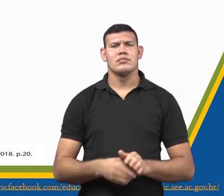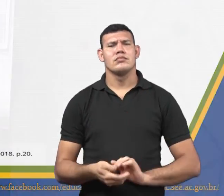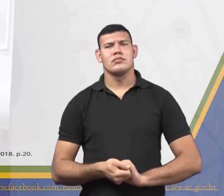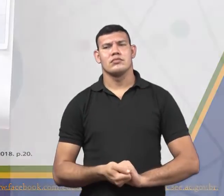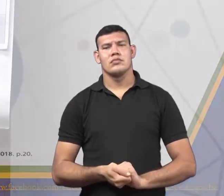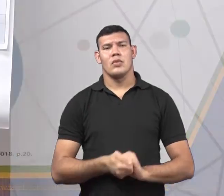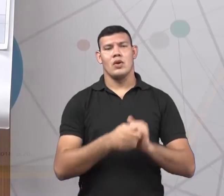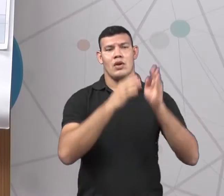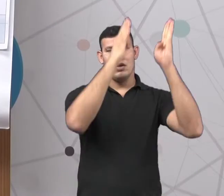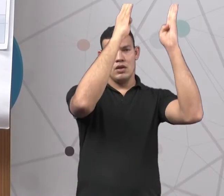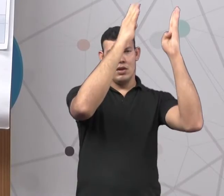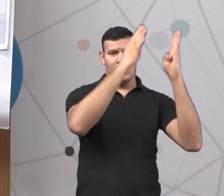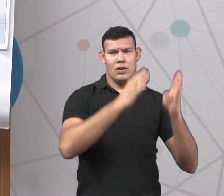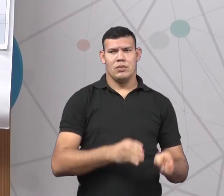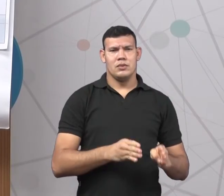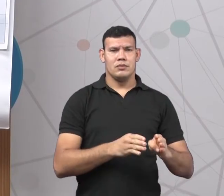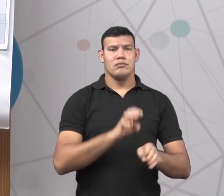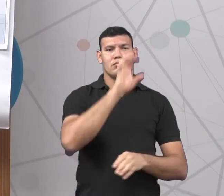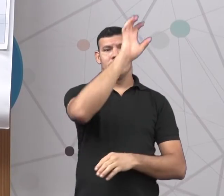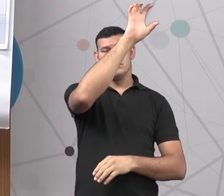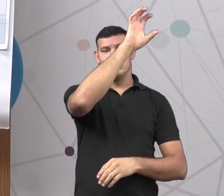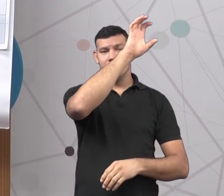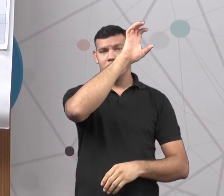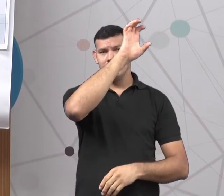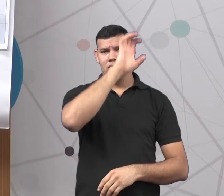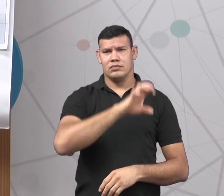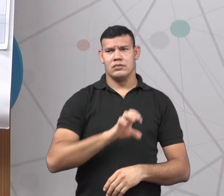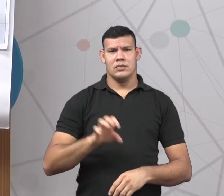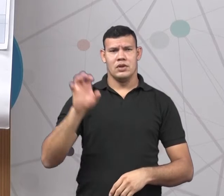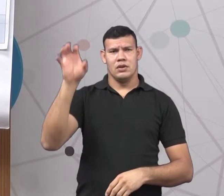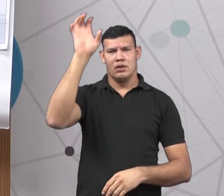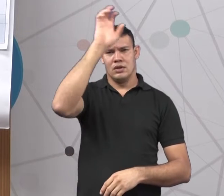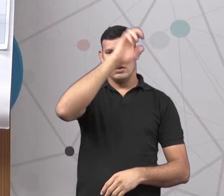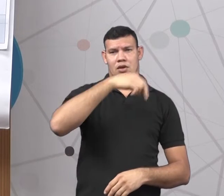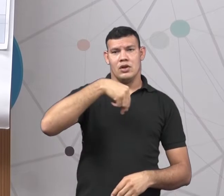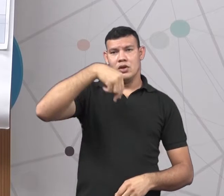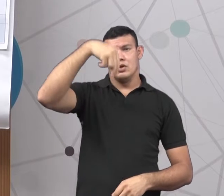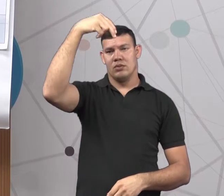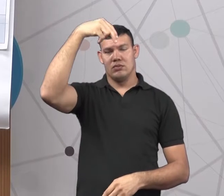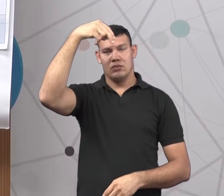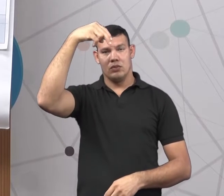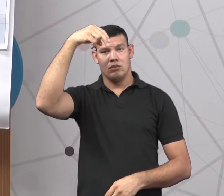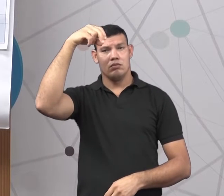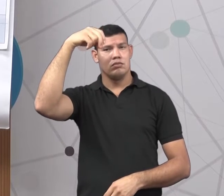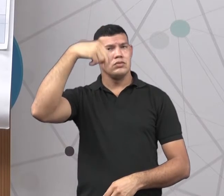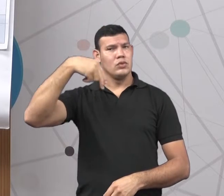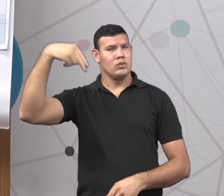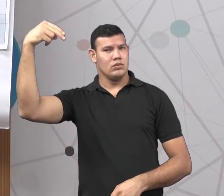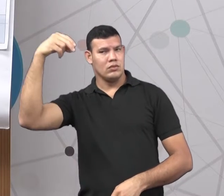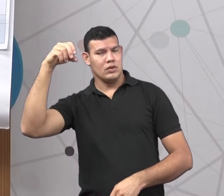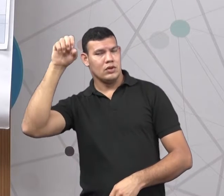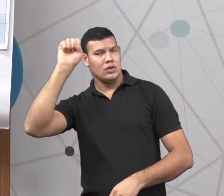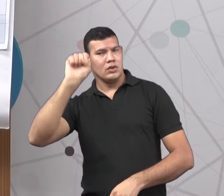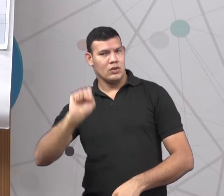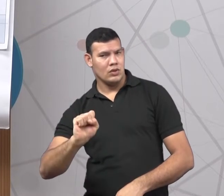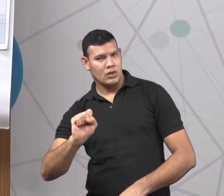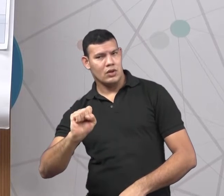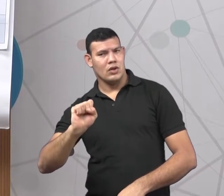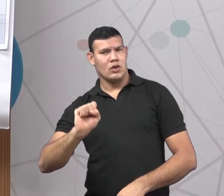na primeira coluna as regiões: Norte, Nordeste, Sudeste, Sul